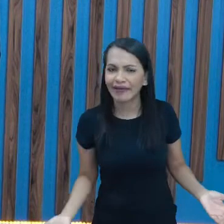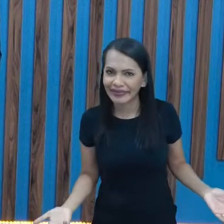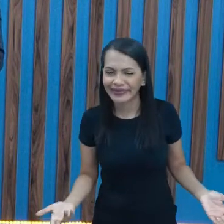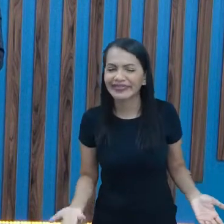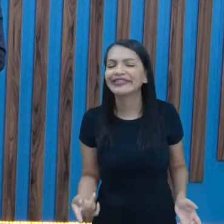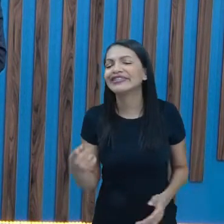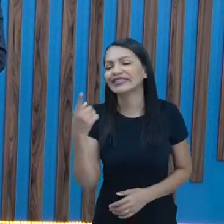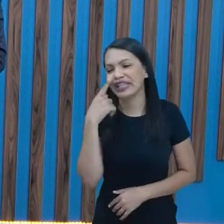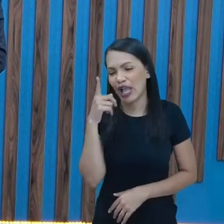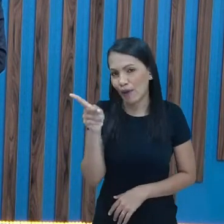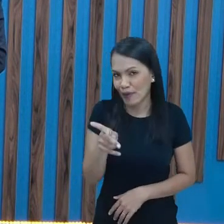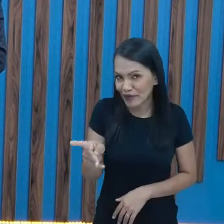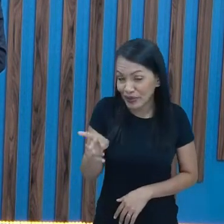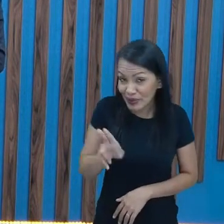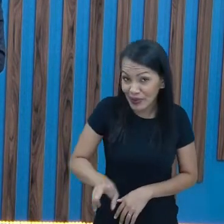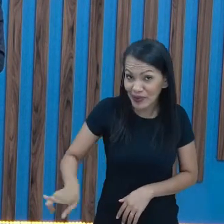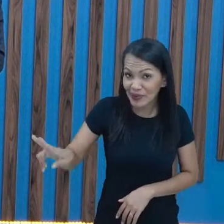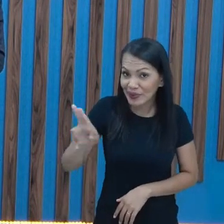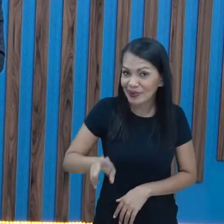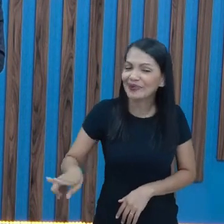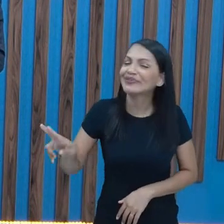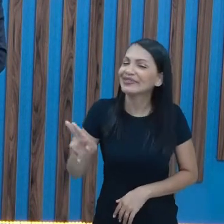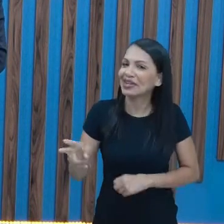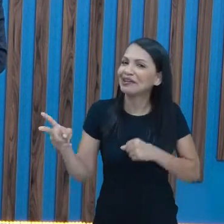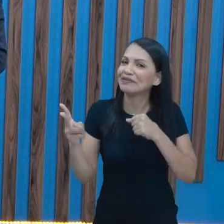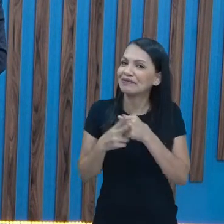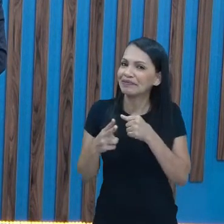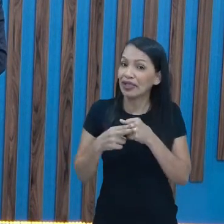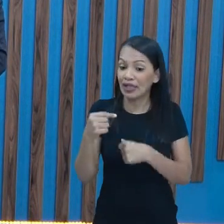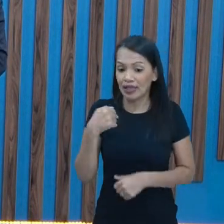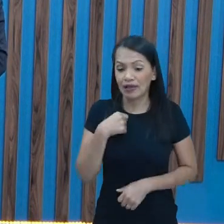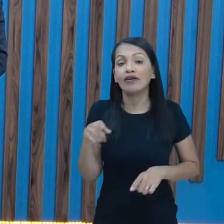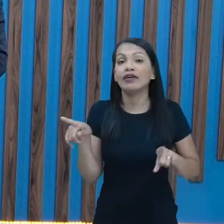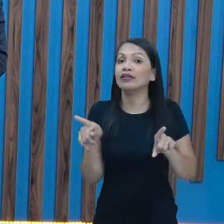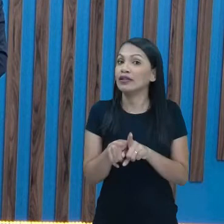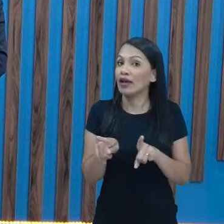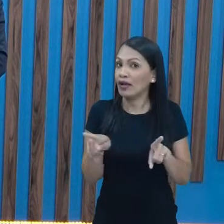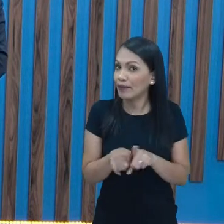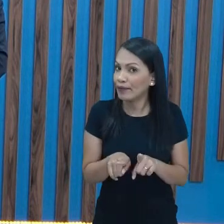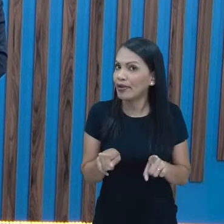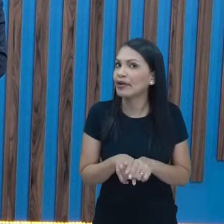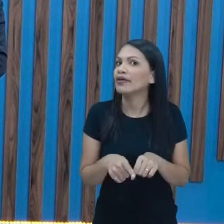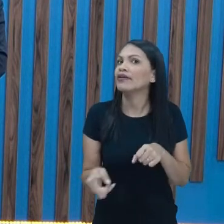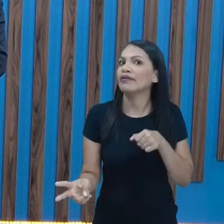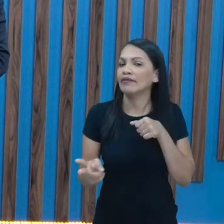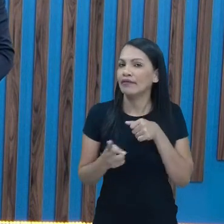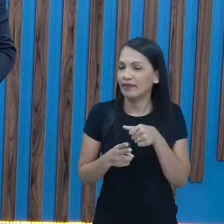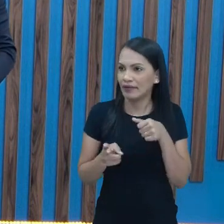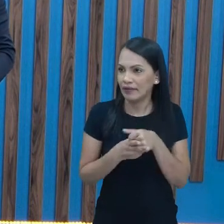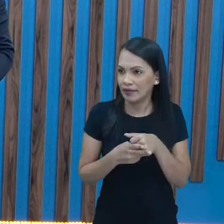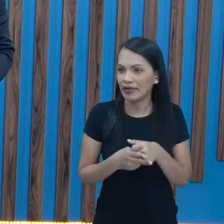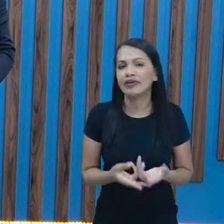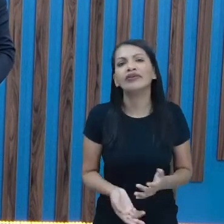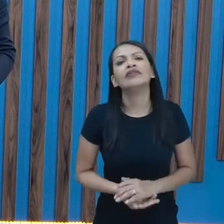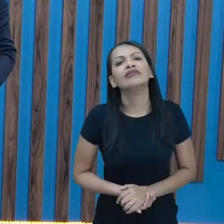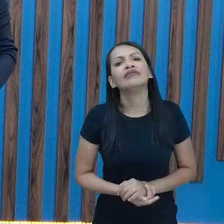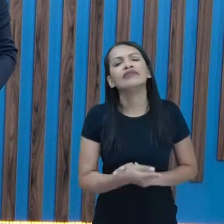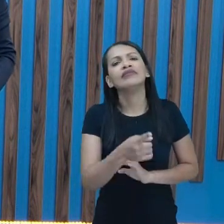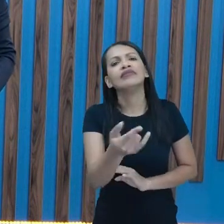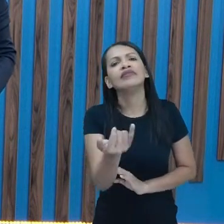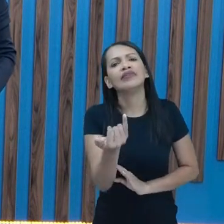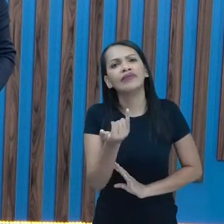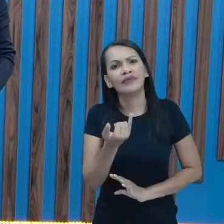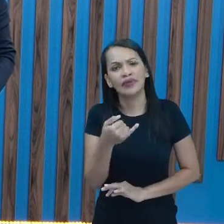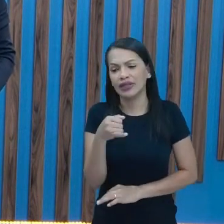Olha aí, a professora Kátia também utiliza verbos no imperativo, hein? Eu também utilizo muitos verbos no imperativo. Falem aí,